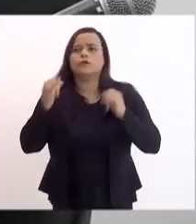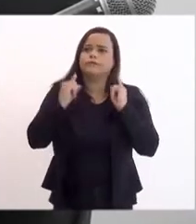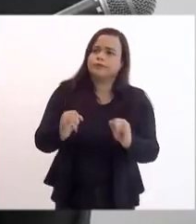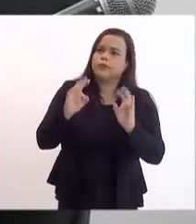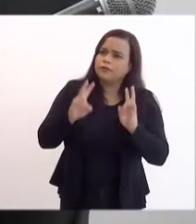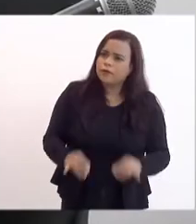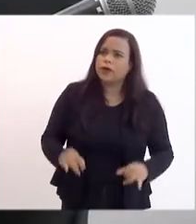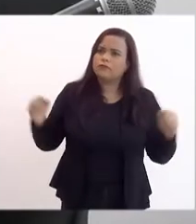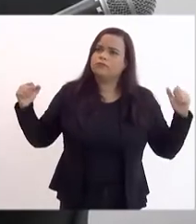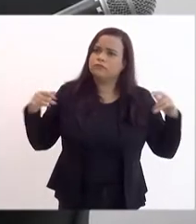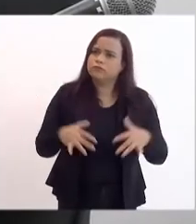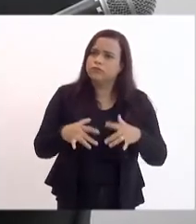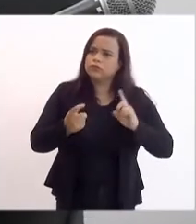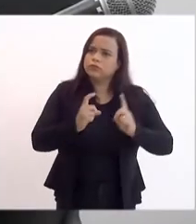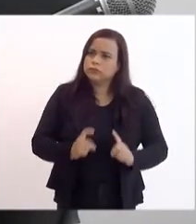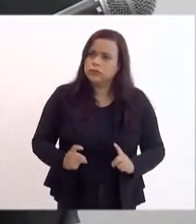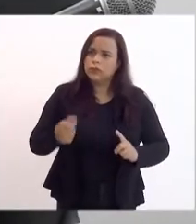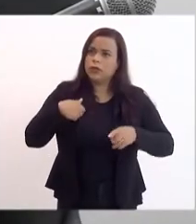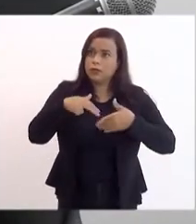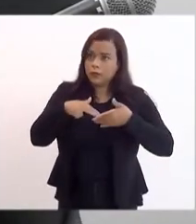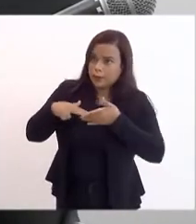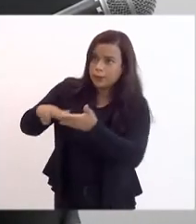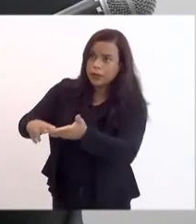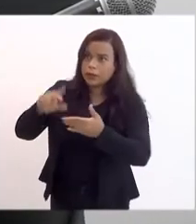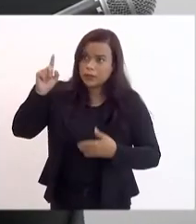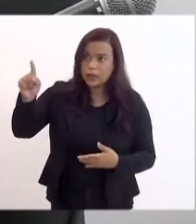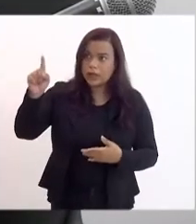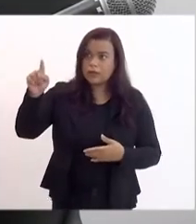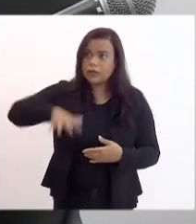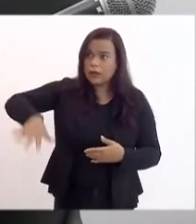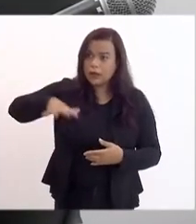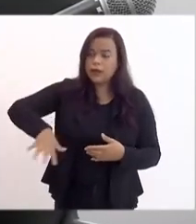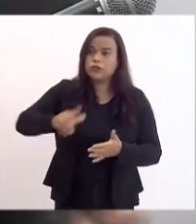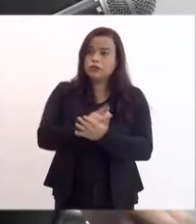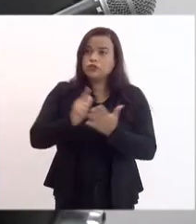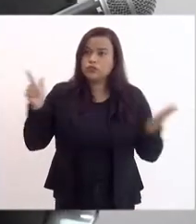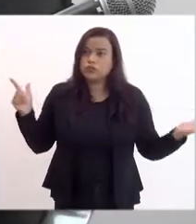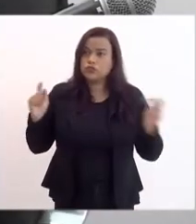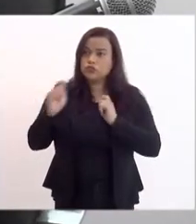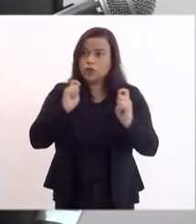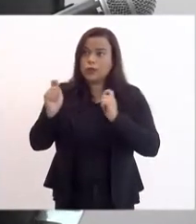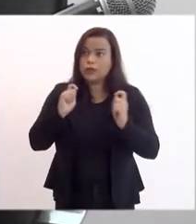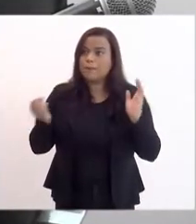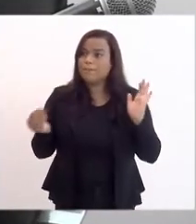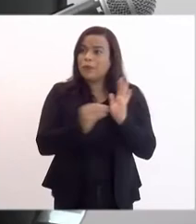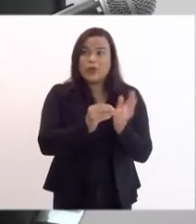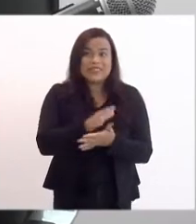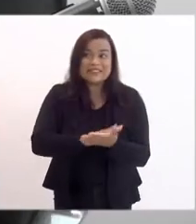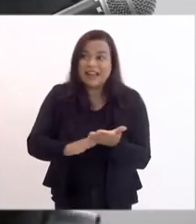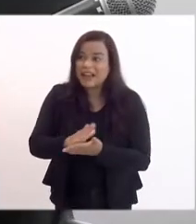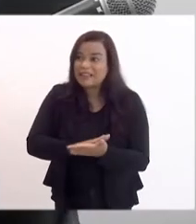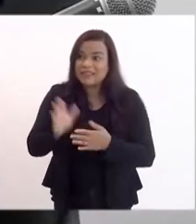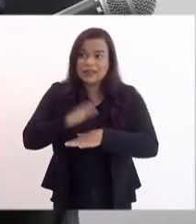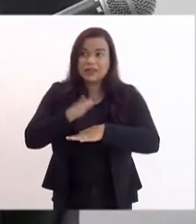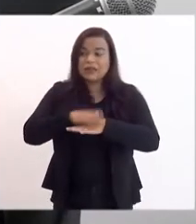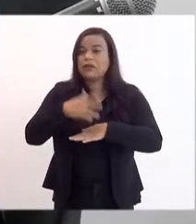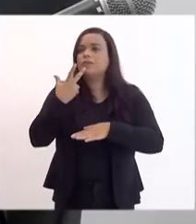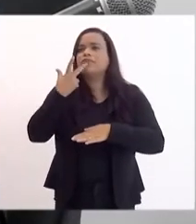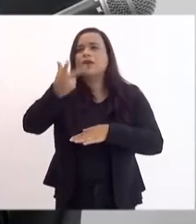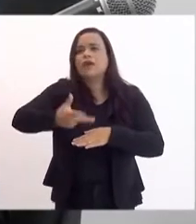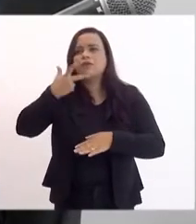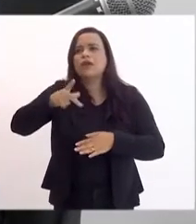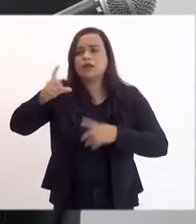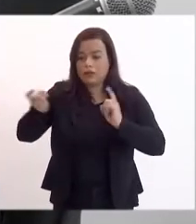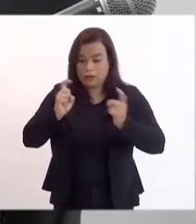reuniu. Encaminhei para o setor de jornalismo. Eles não publicaram nada do que eu falei. Reunião decidida